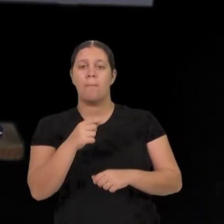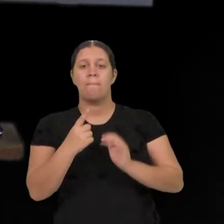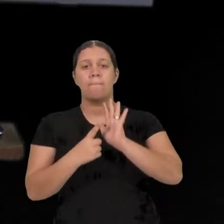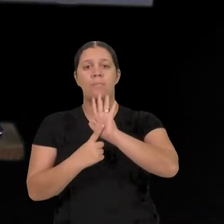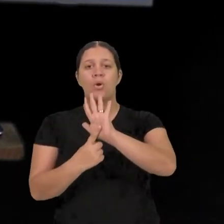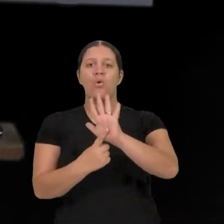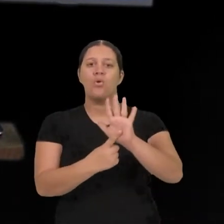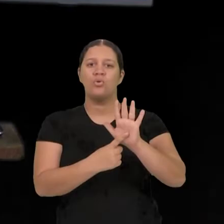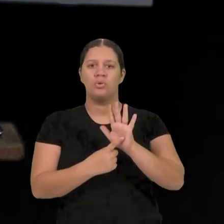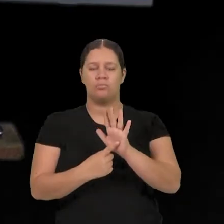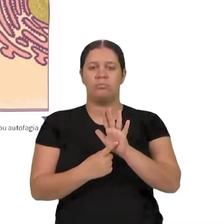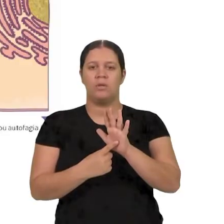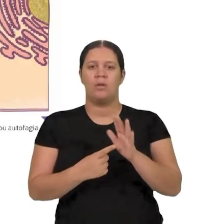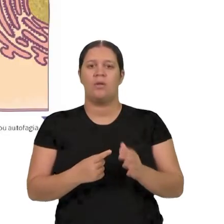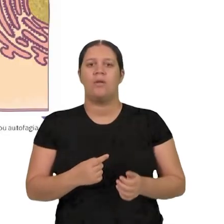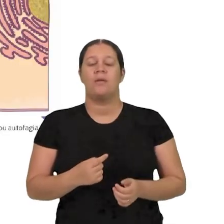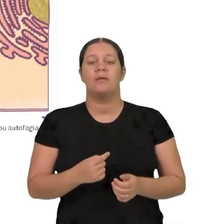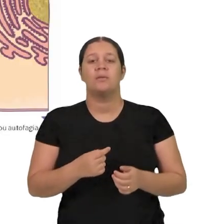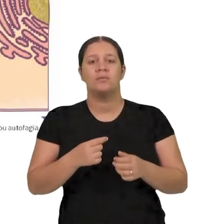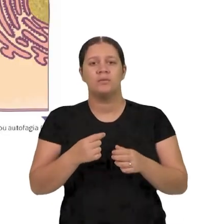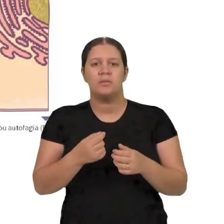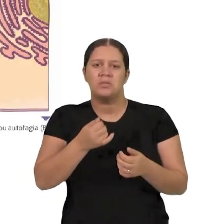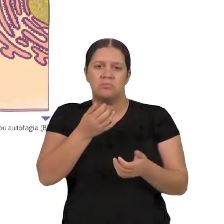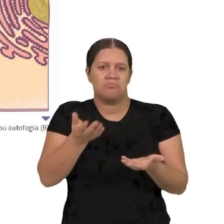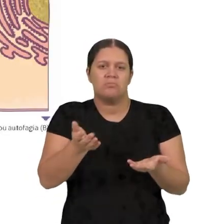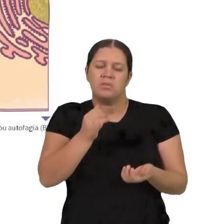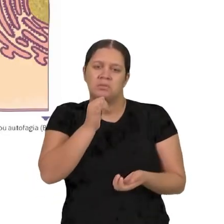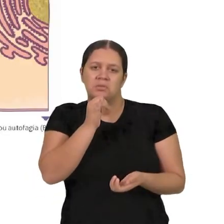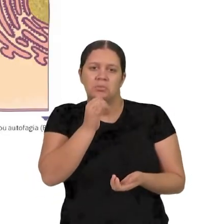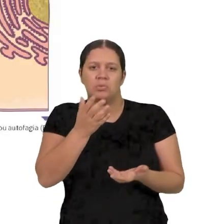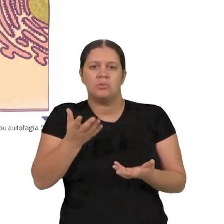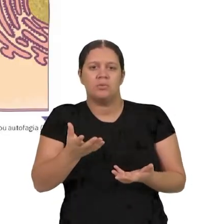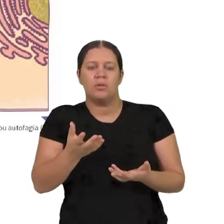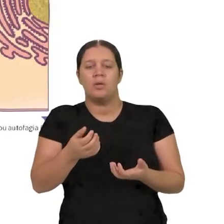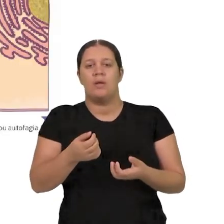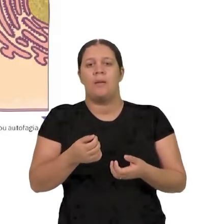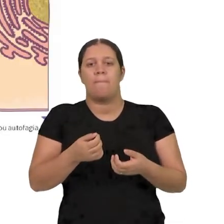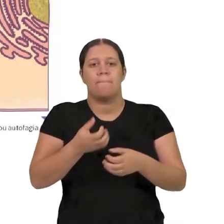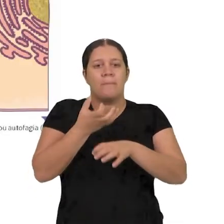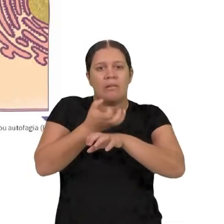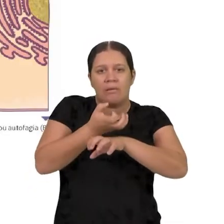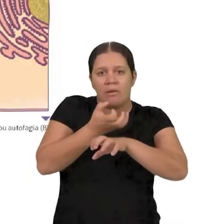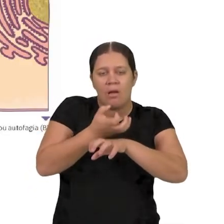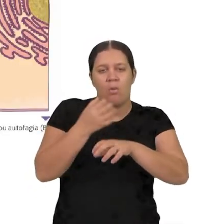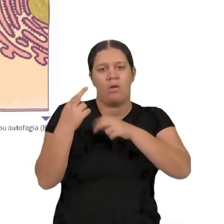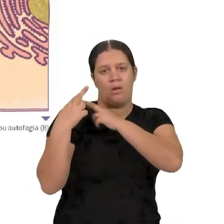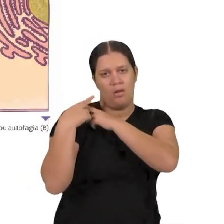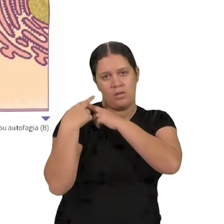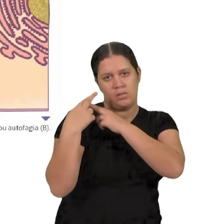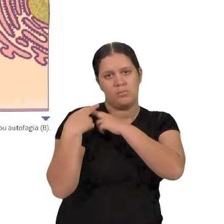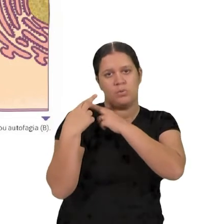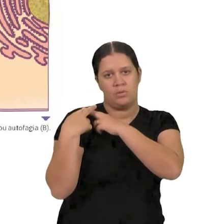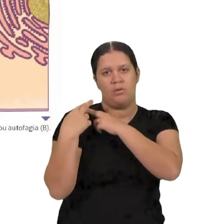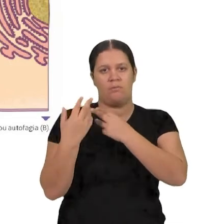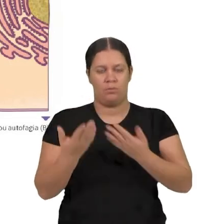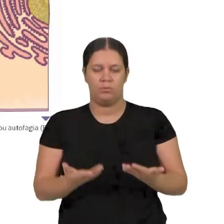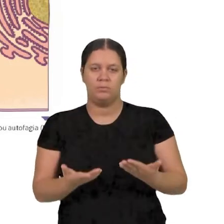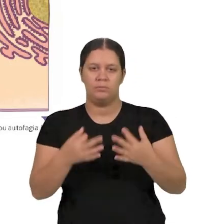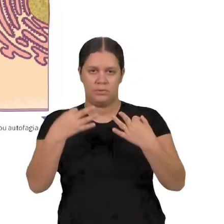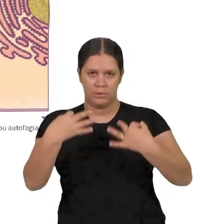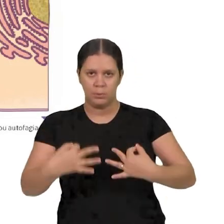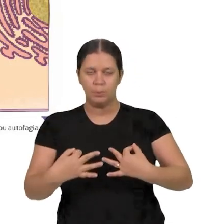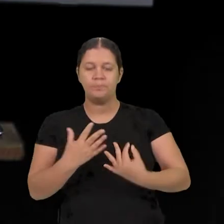digestão, né? Vamos dizer assim, né? De digestão de material que entra na célula,